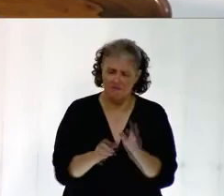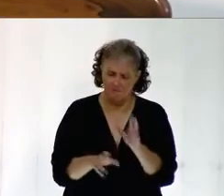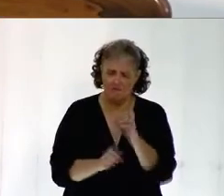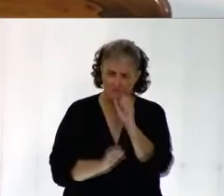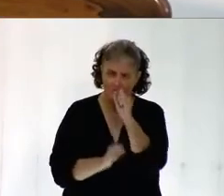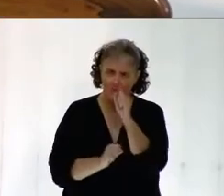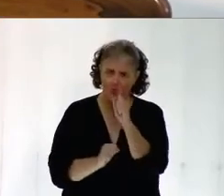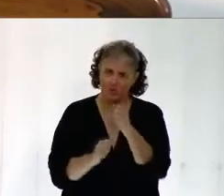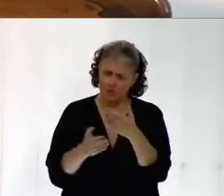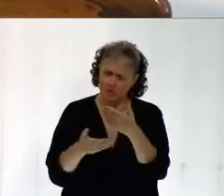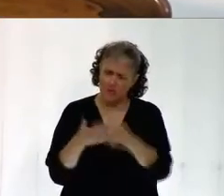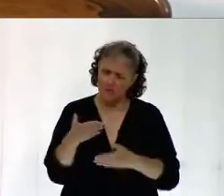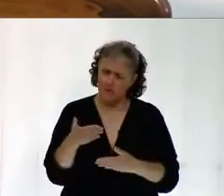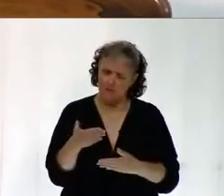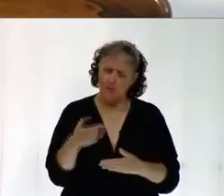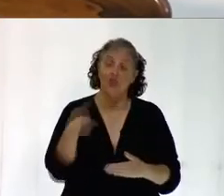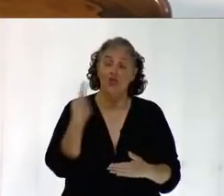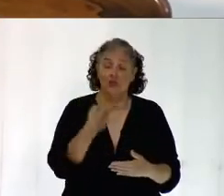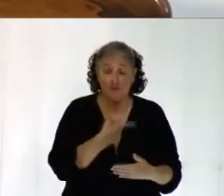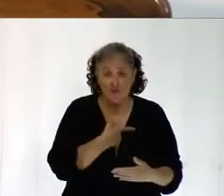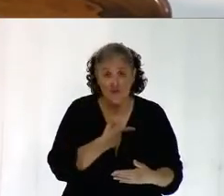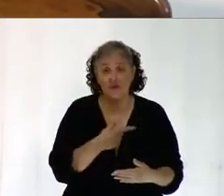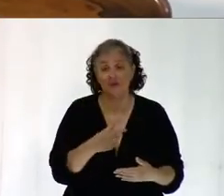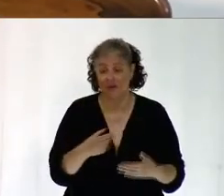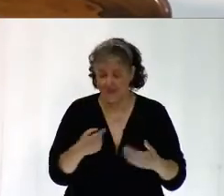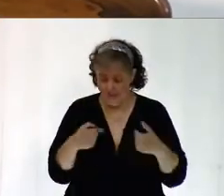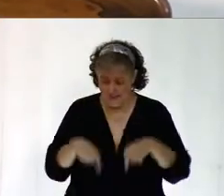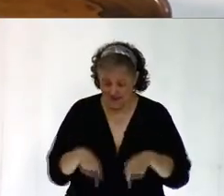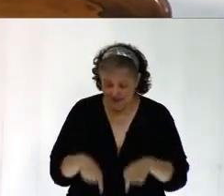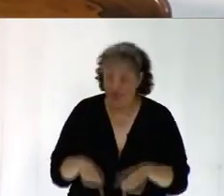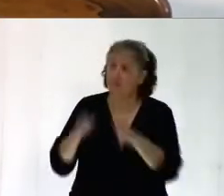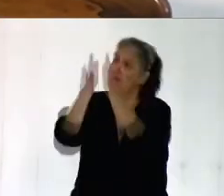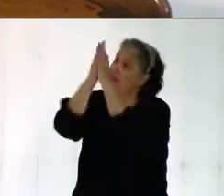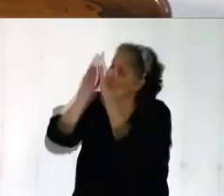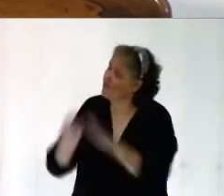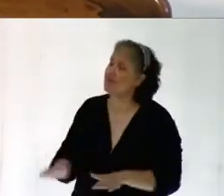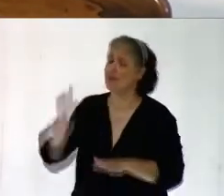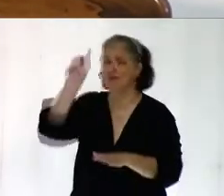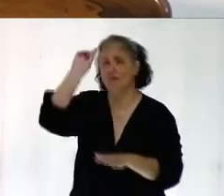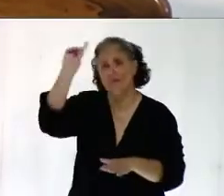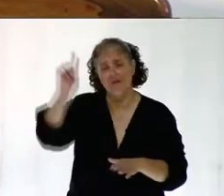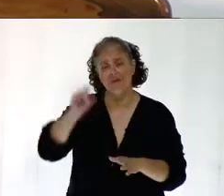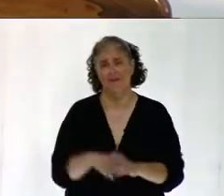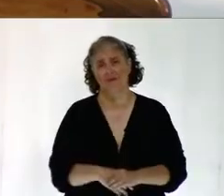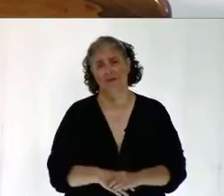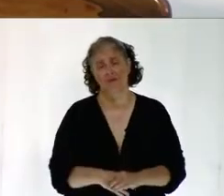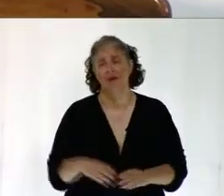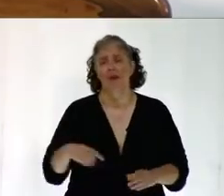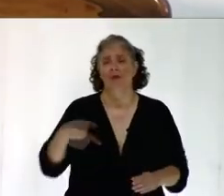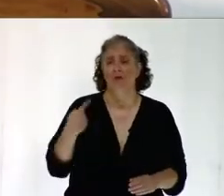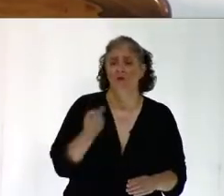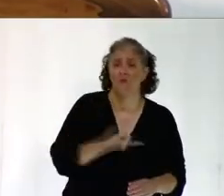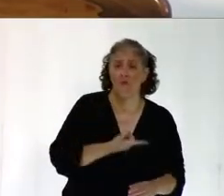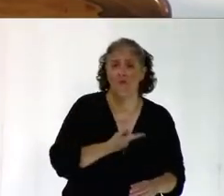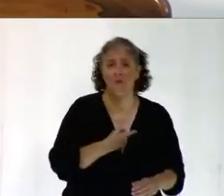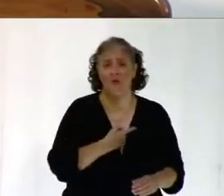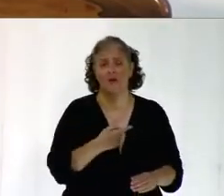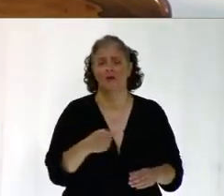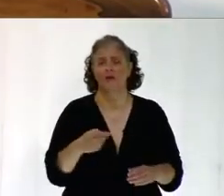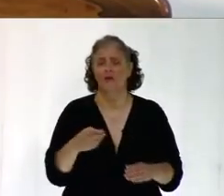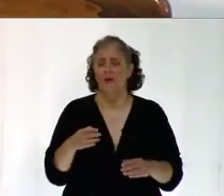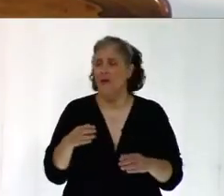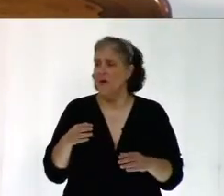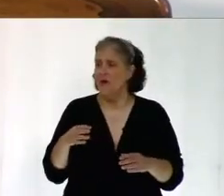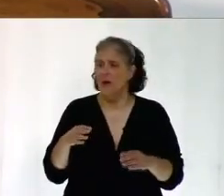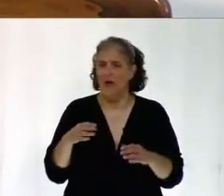e existimos para adorar a deus nós fomos chamados para o culto quando o povo de deus foi retirado do egito foi para prestar culto ao senhor